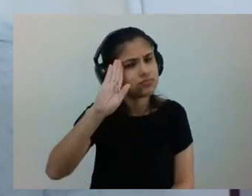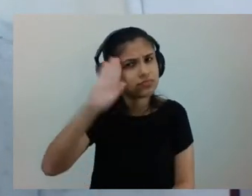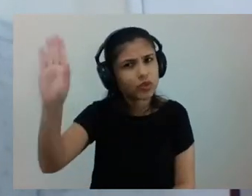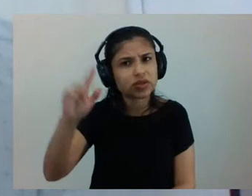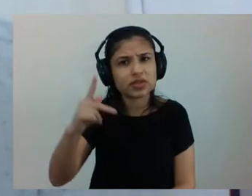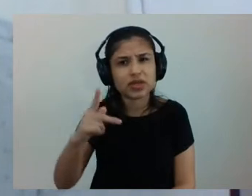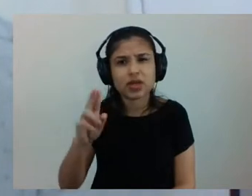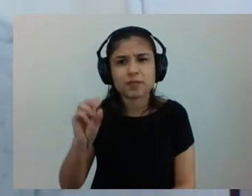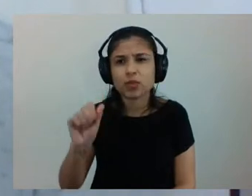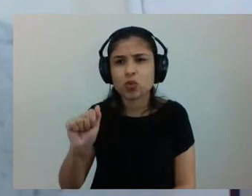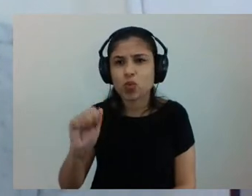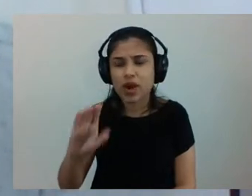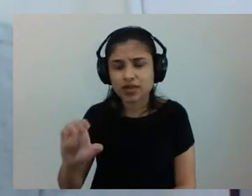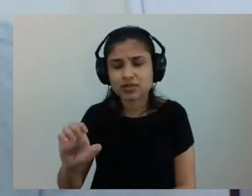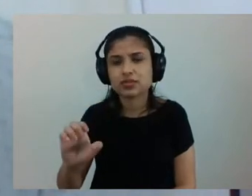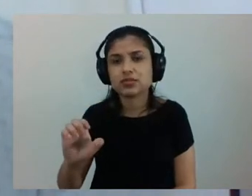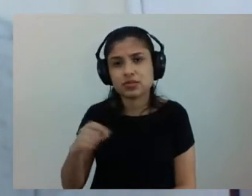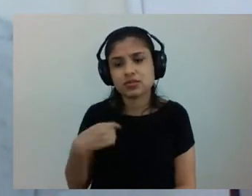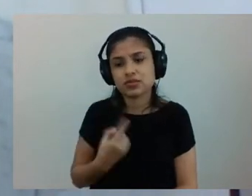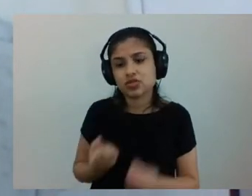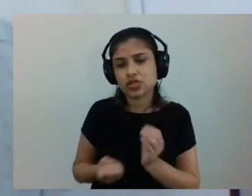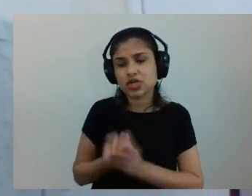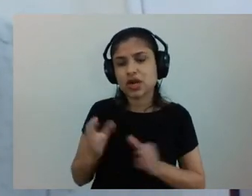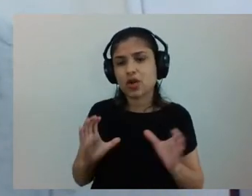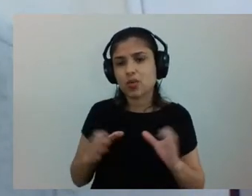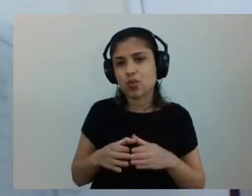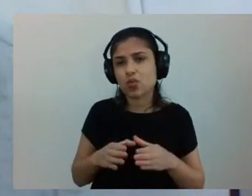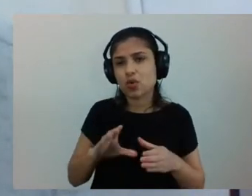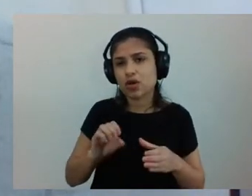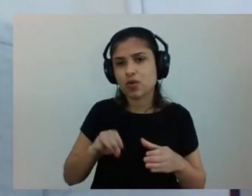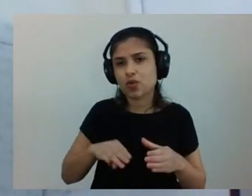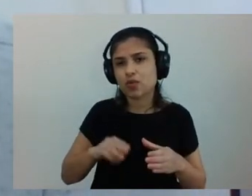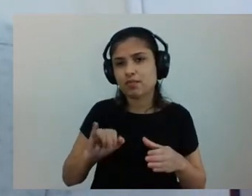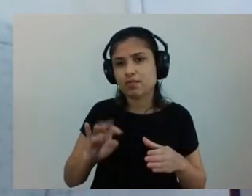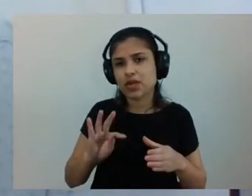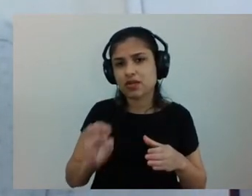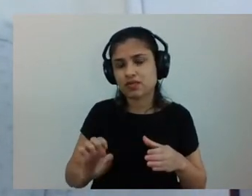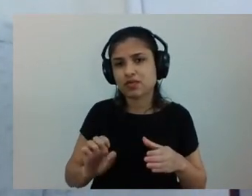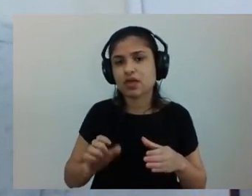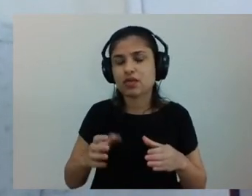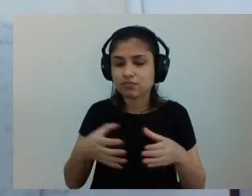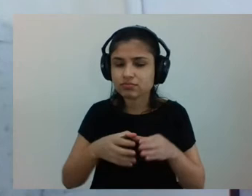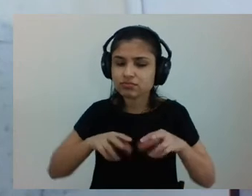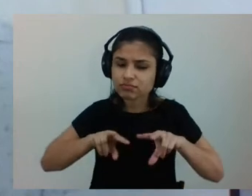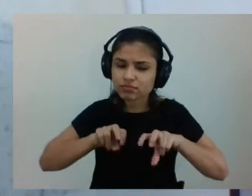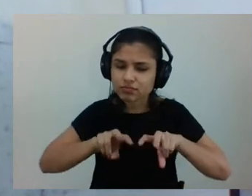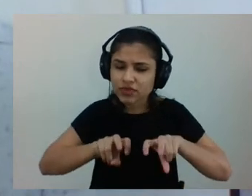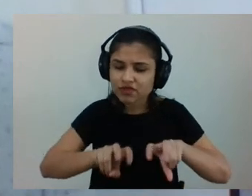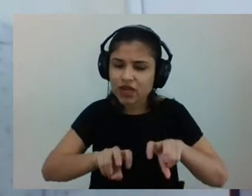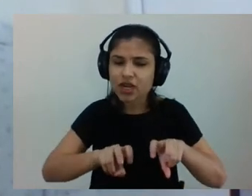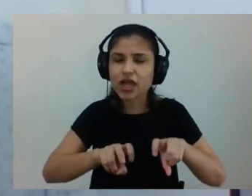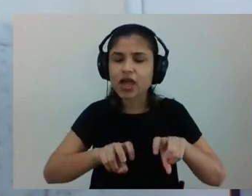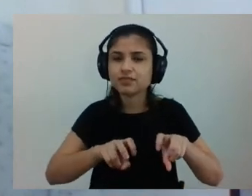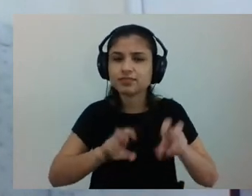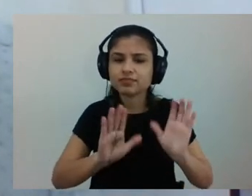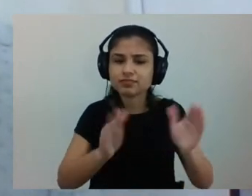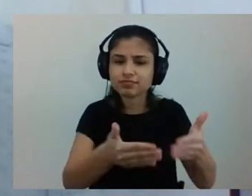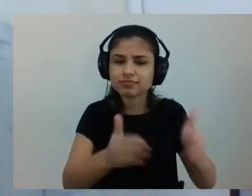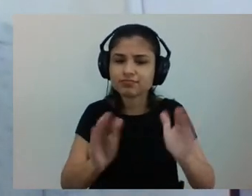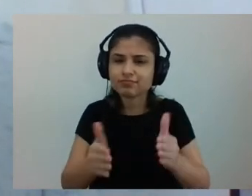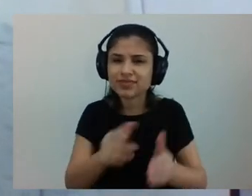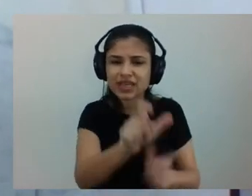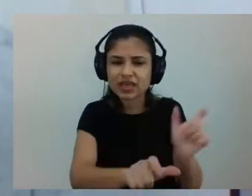PROACE, criando aí um comitê onde nós iremos avaliar as especificidades de cada discente, de cada